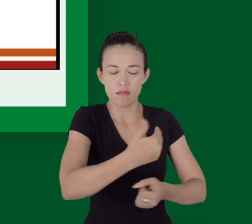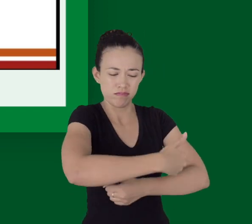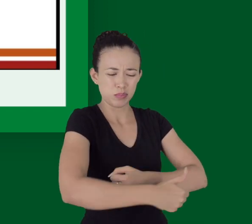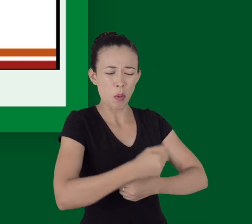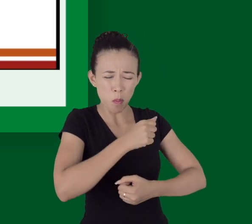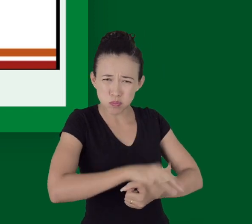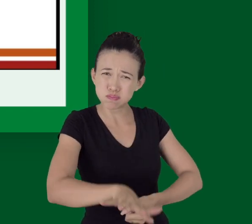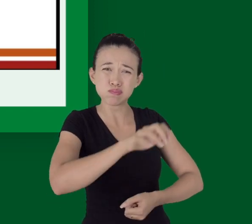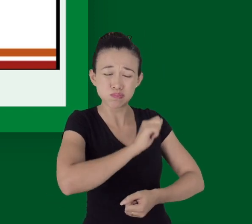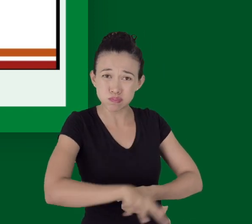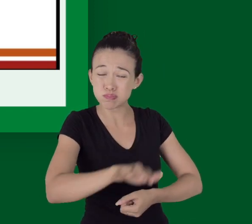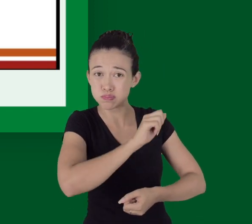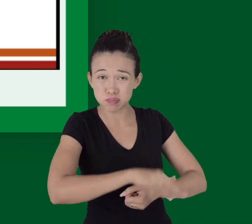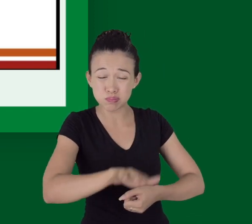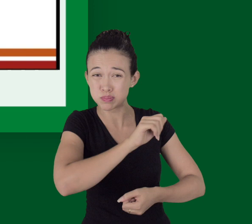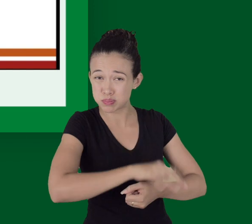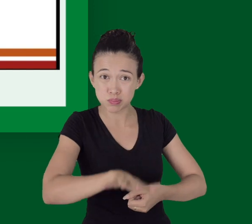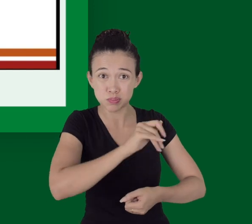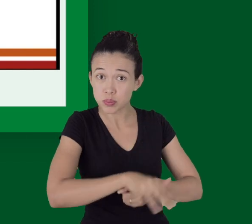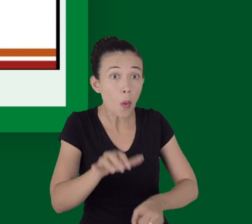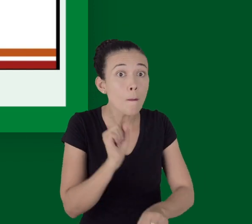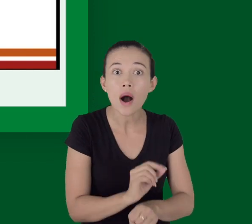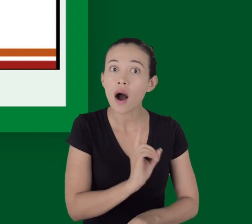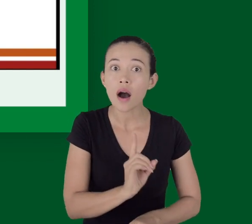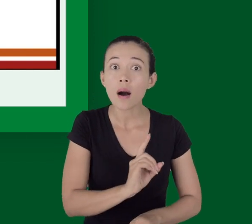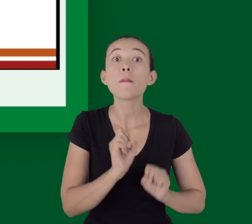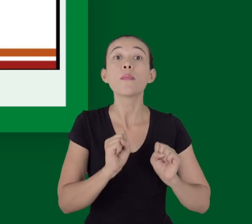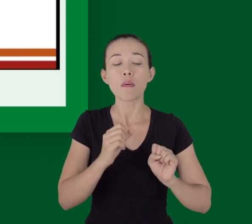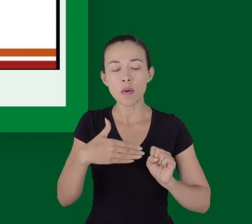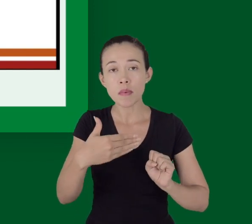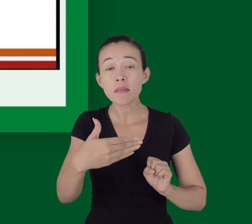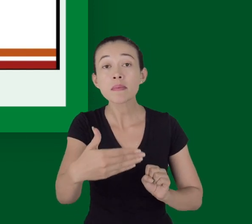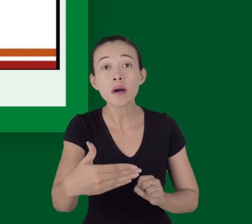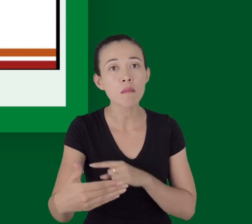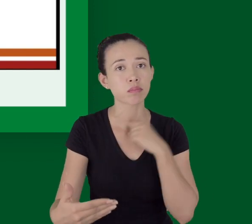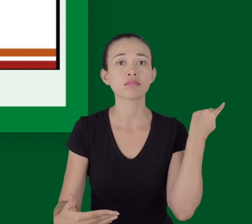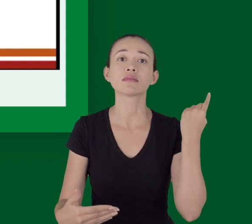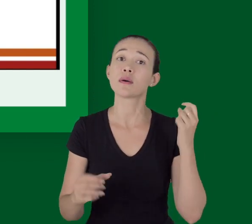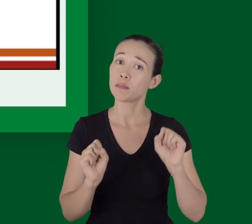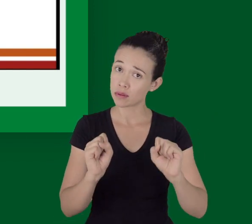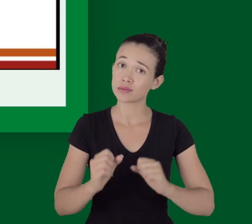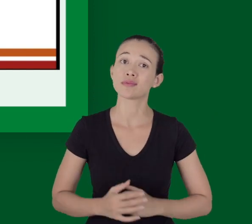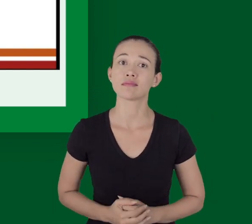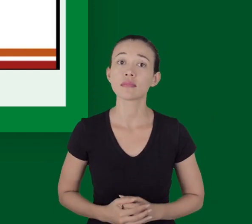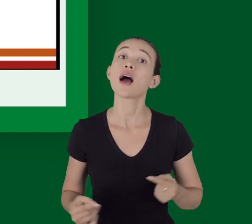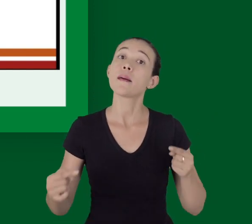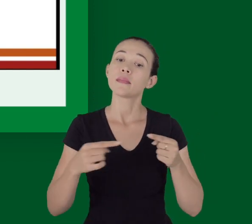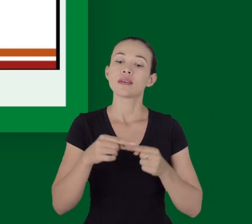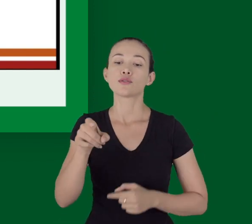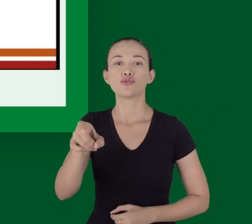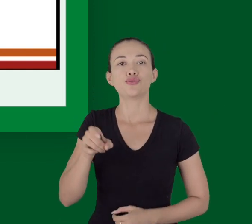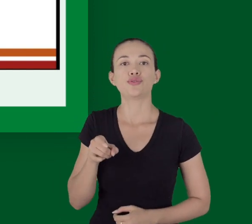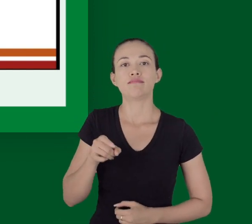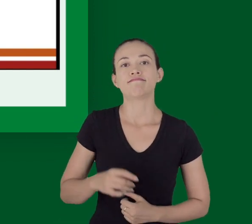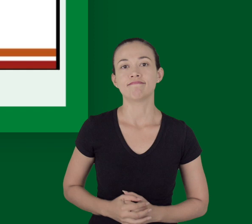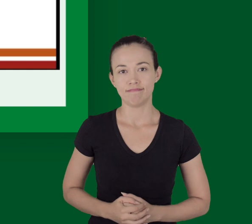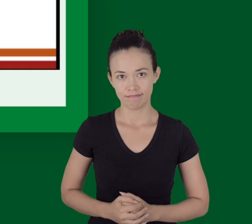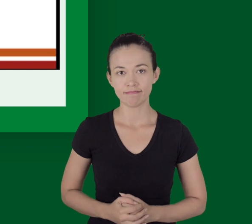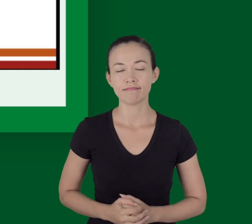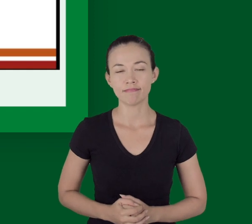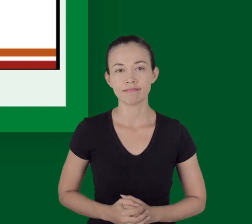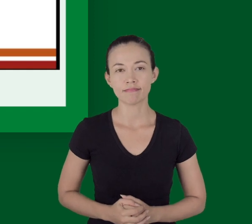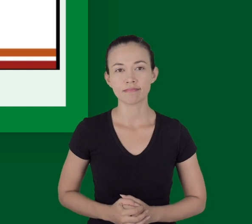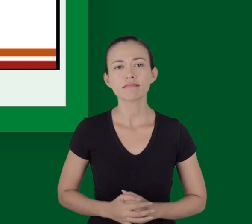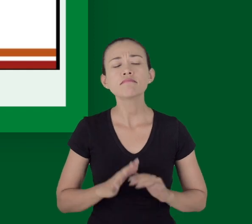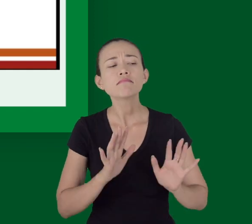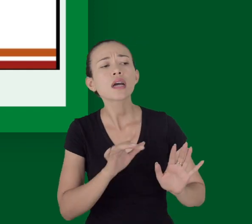abordo e contenho esse sangramento, esse paciente ele pode evoluir para óbito rapidamente. Então, esse X de exsanguinação, ele não ele é diferente do C